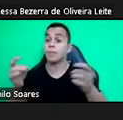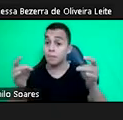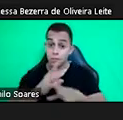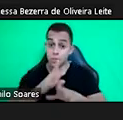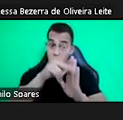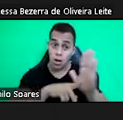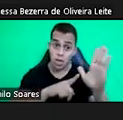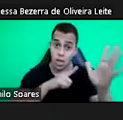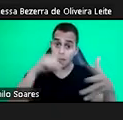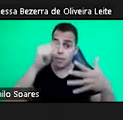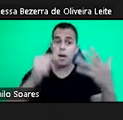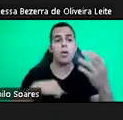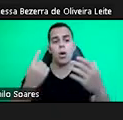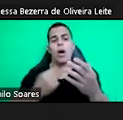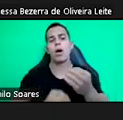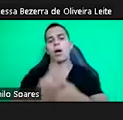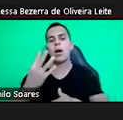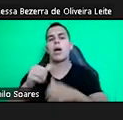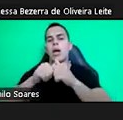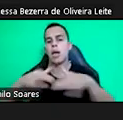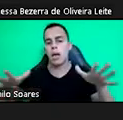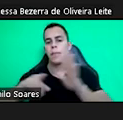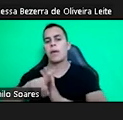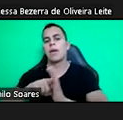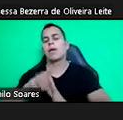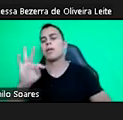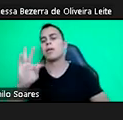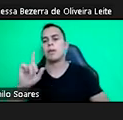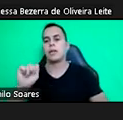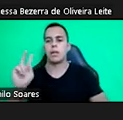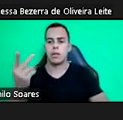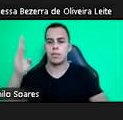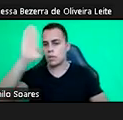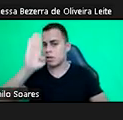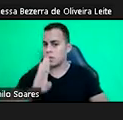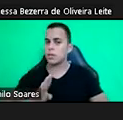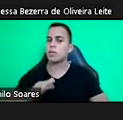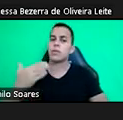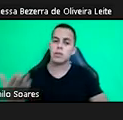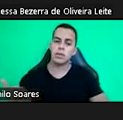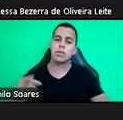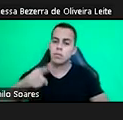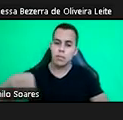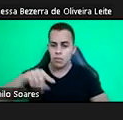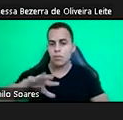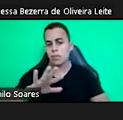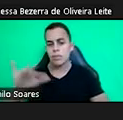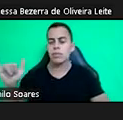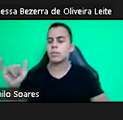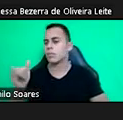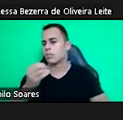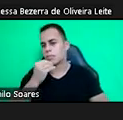gente criou a rede de pesquisa TDAH Brasil, então vocês vão com certeza